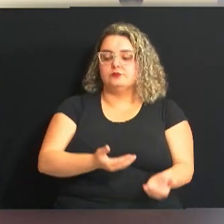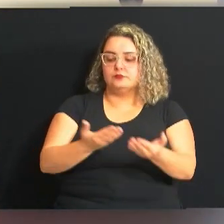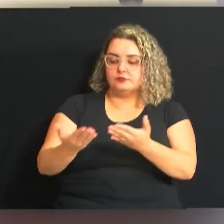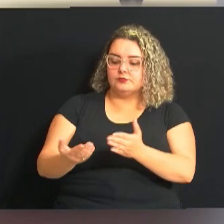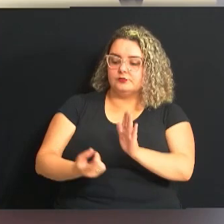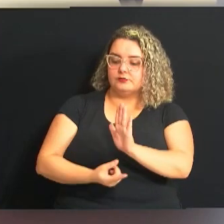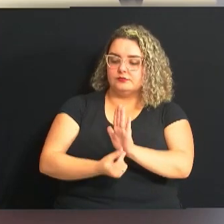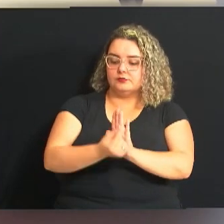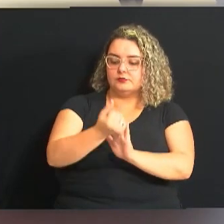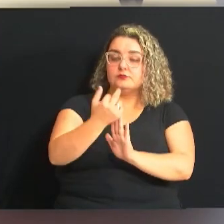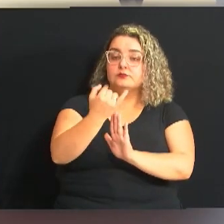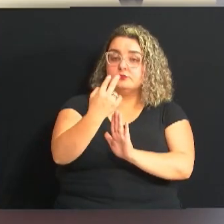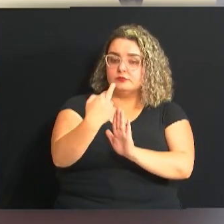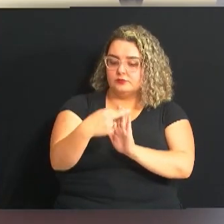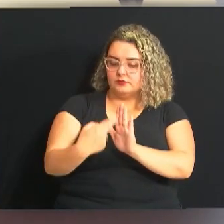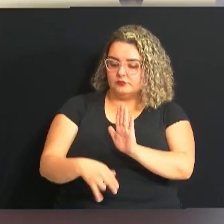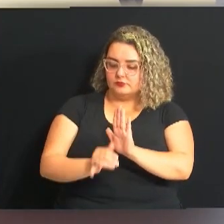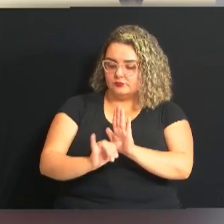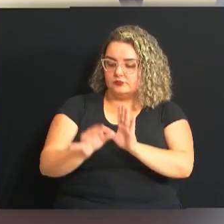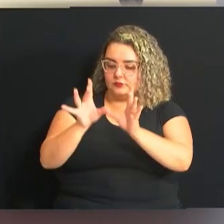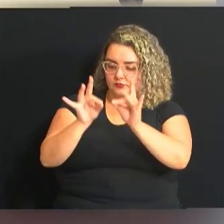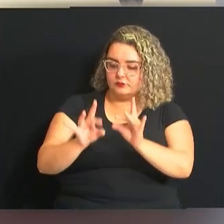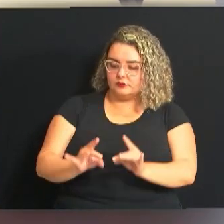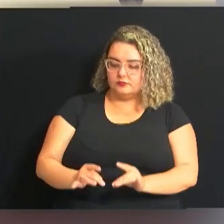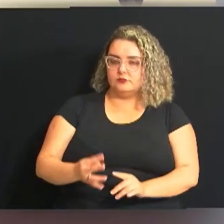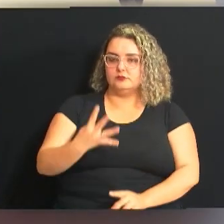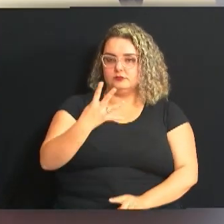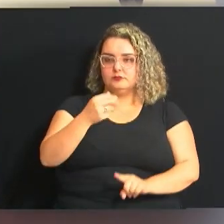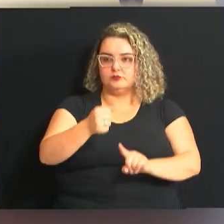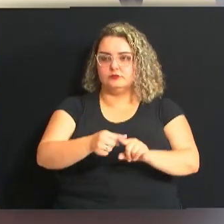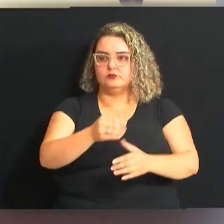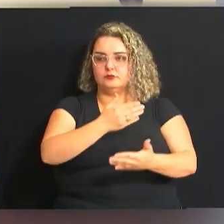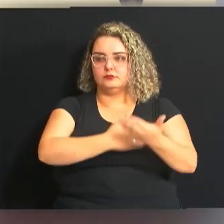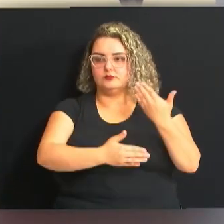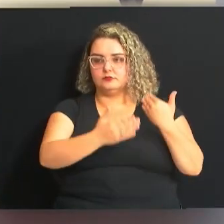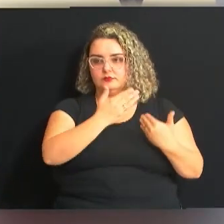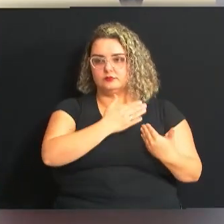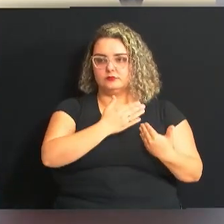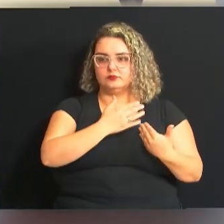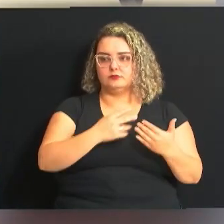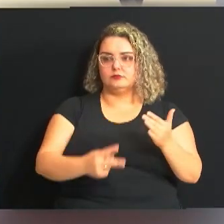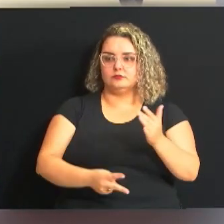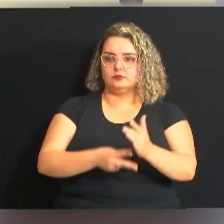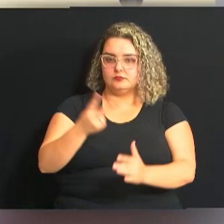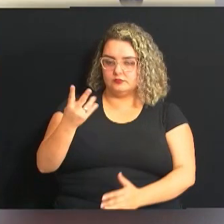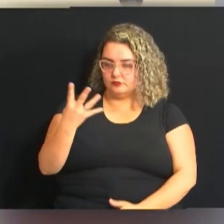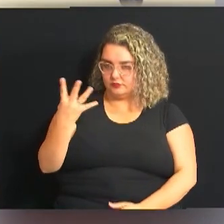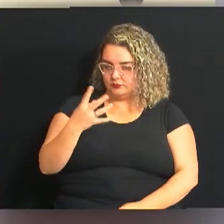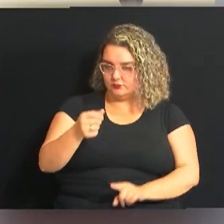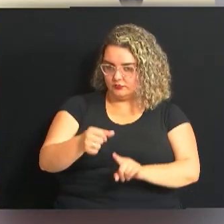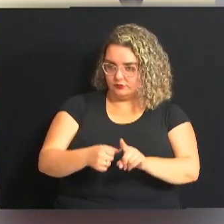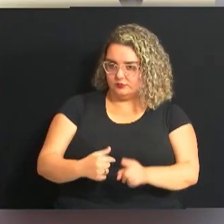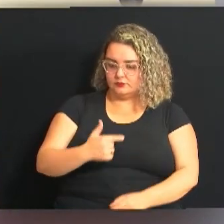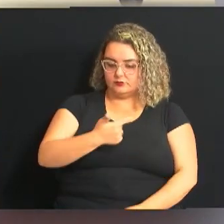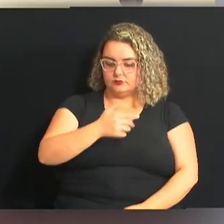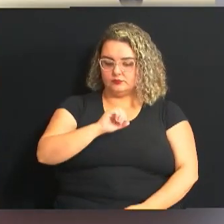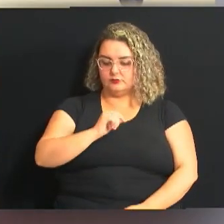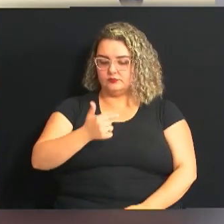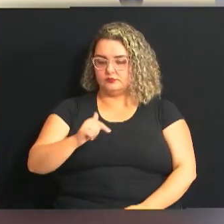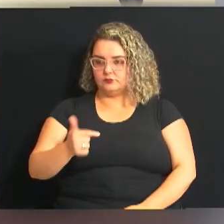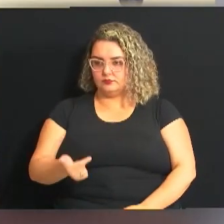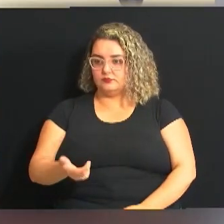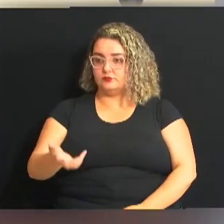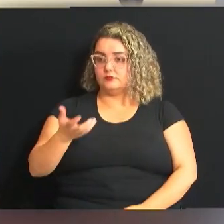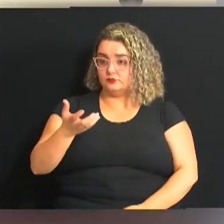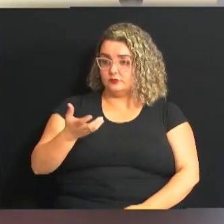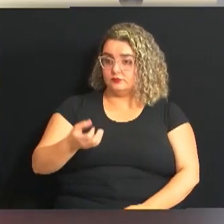relatório detalhado do quadrimestre anterior, segundo quadrimestre de 2022. Gostaria aqui de dar